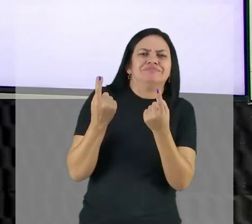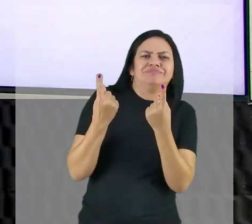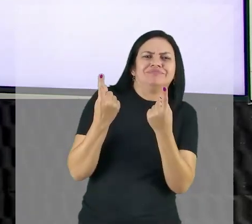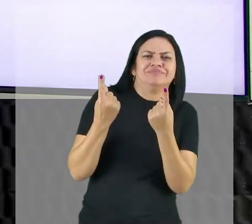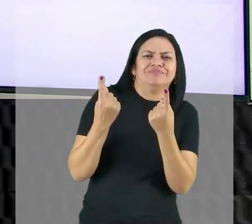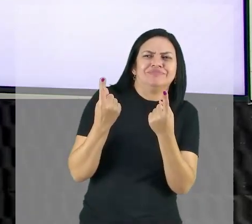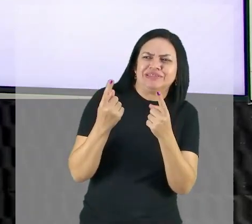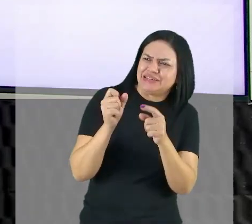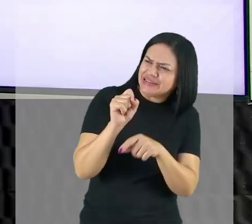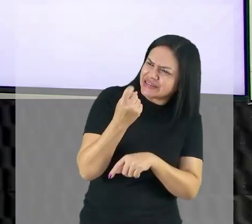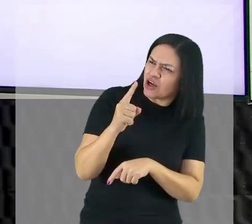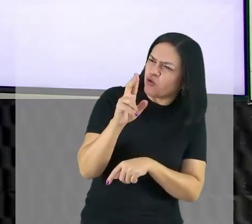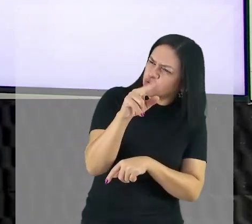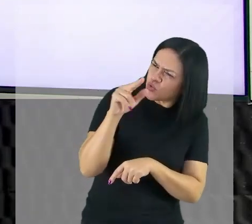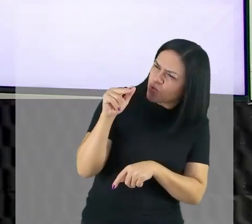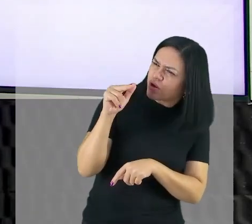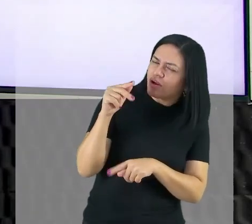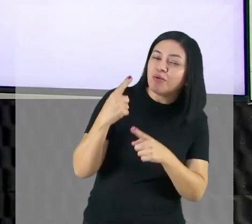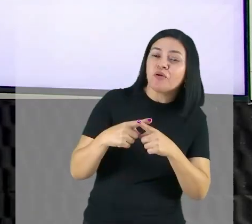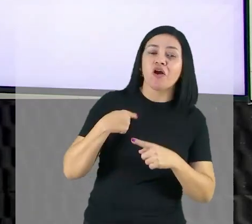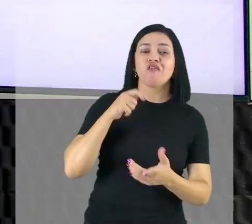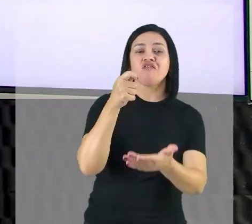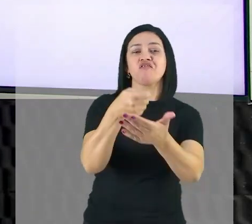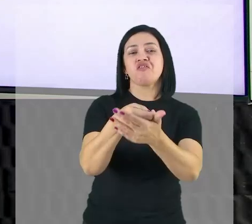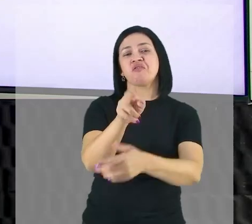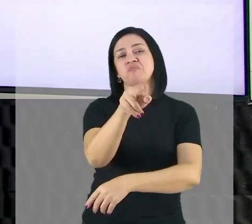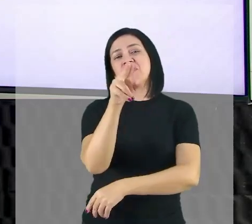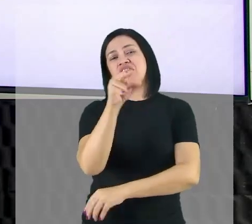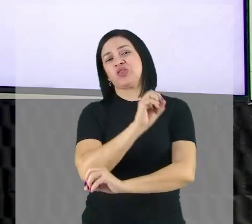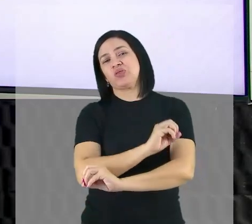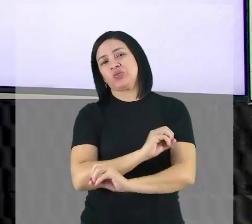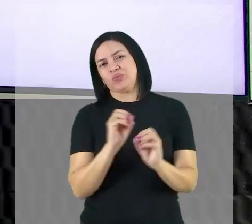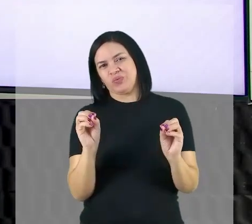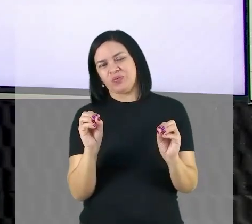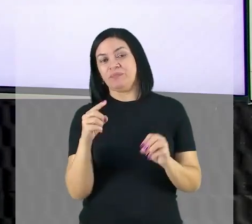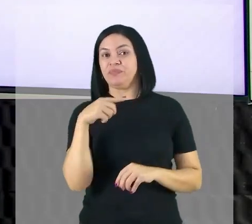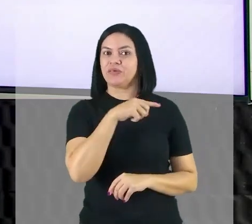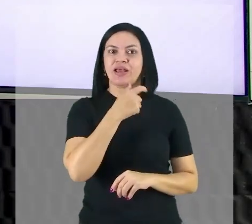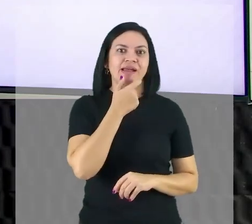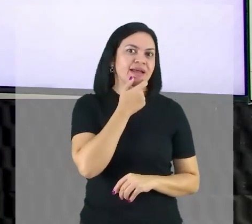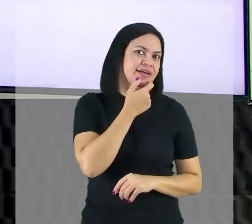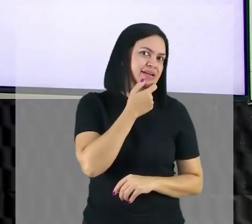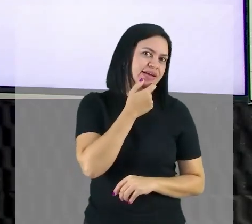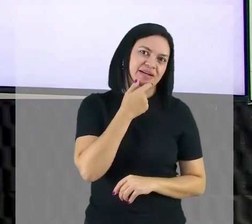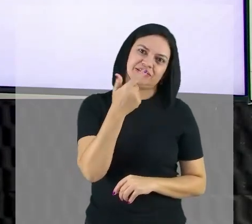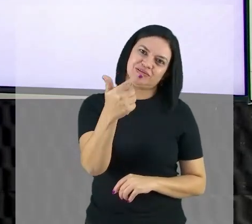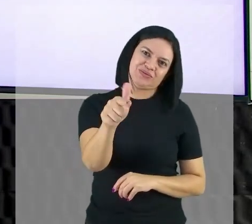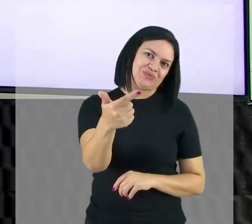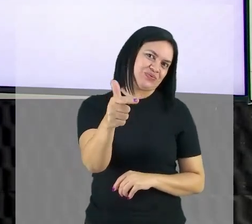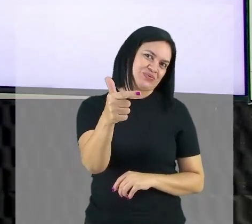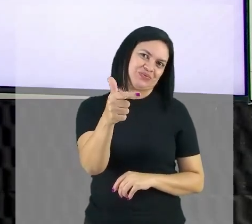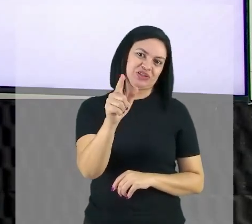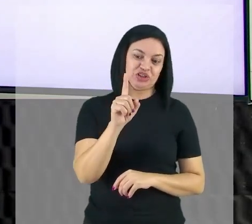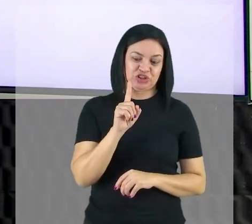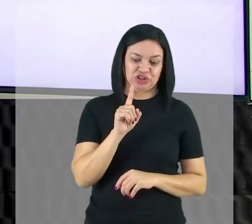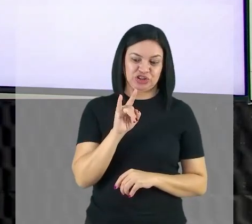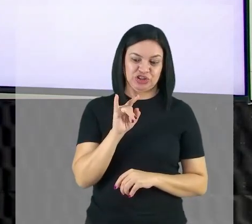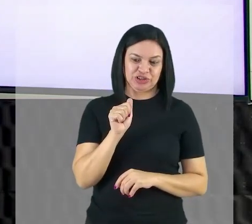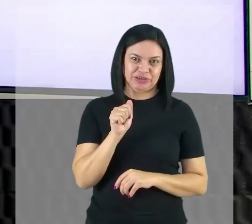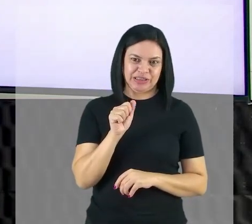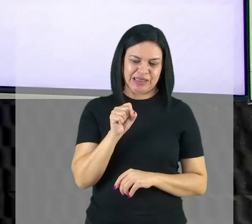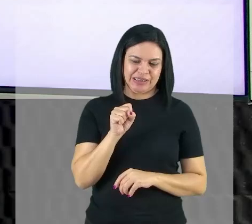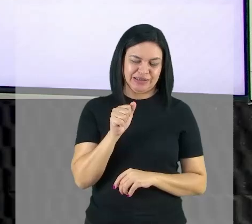vai pagar, porque é uma coisa que não vai acontecer. Em inglês, não existe essa expressão dia de São